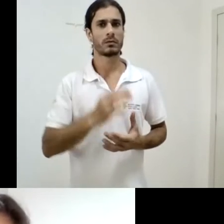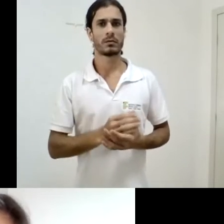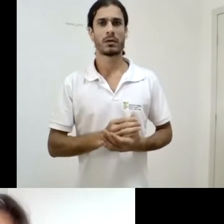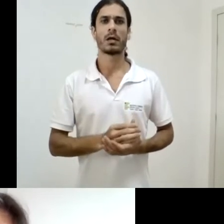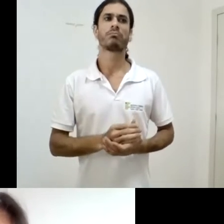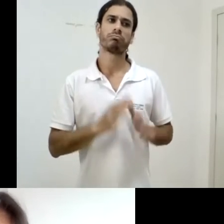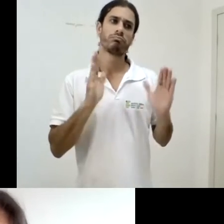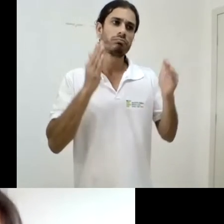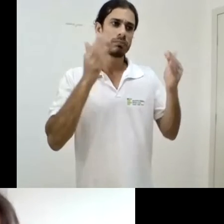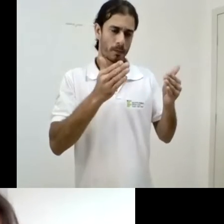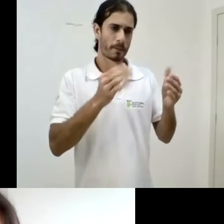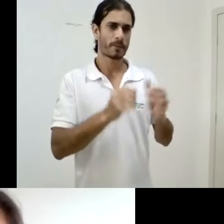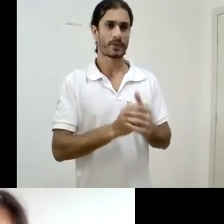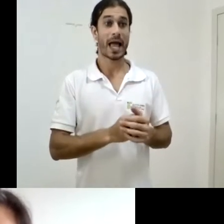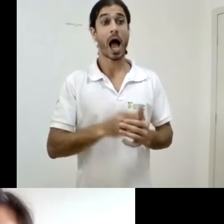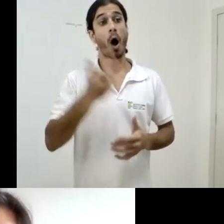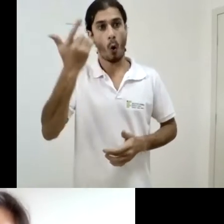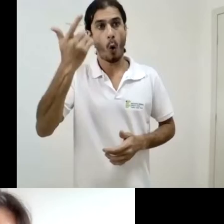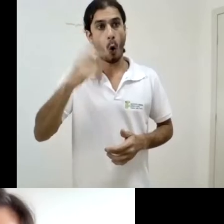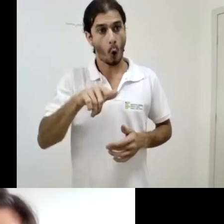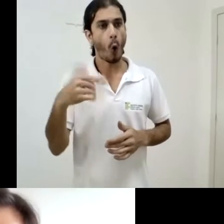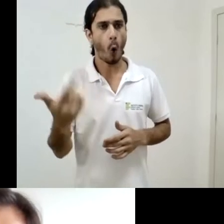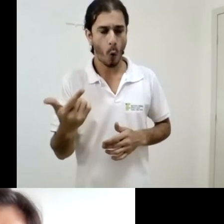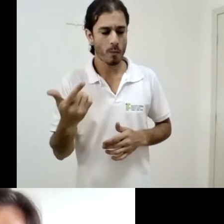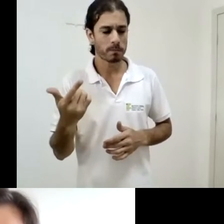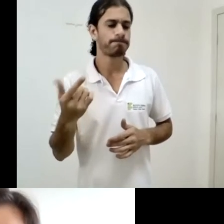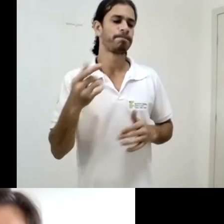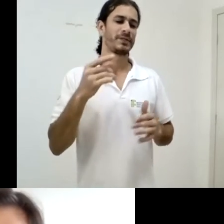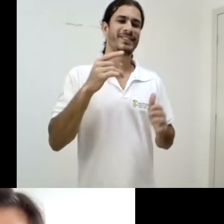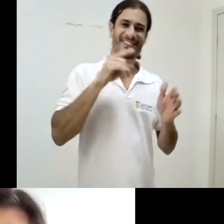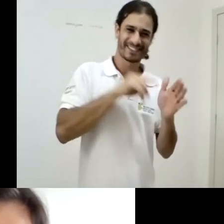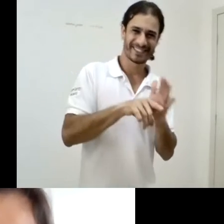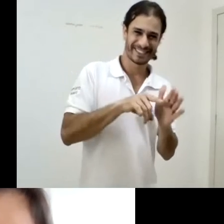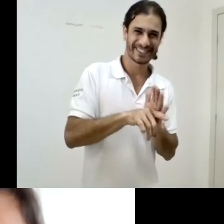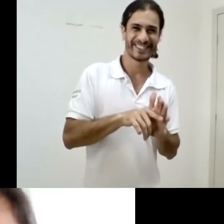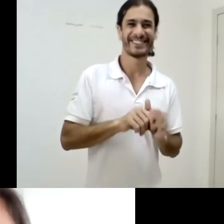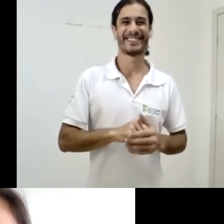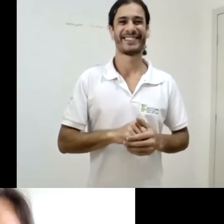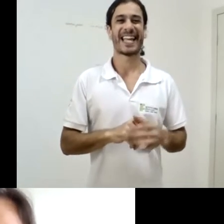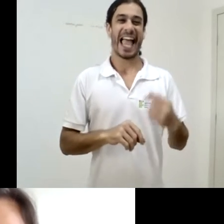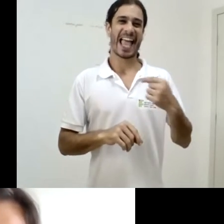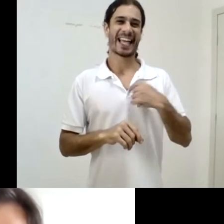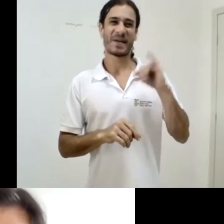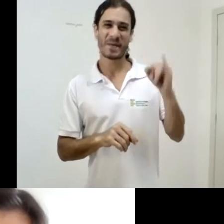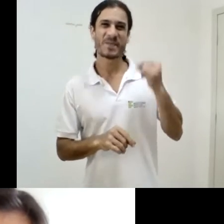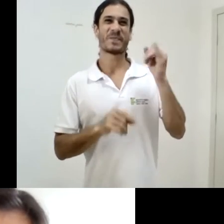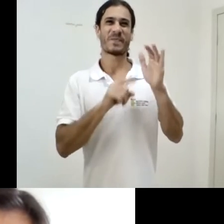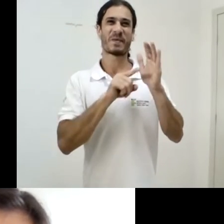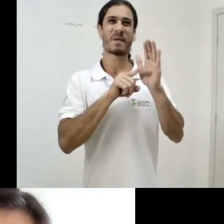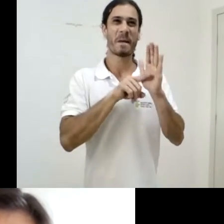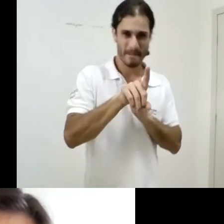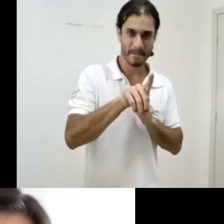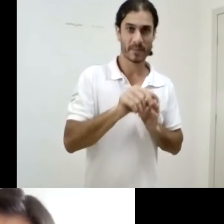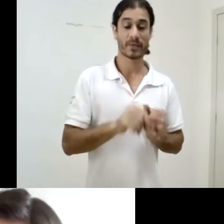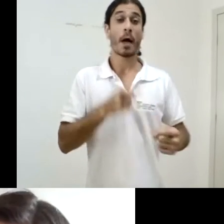questão aqui também, que eu quero fazer uma pergunta, olha, eu me aproveitando da questão aqui. É porque, como eu trabalho com essa